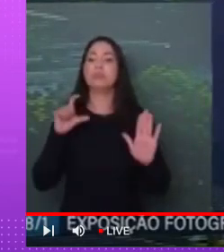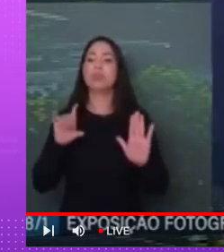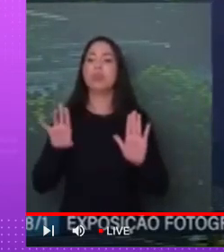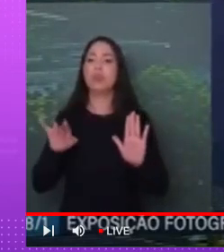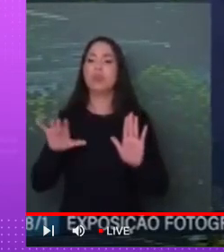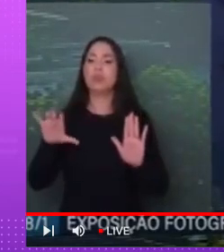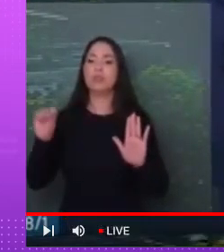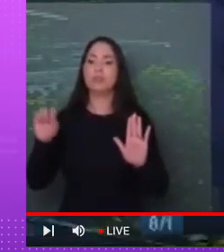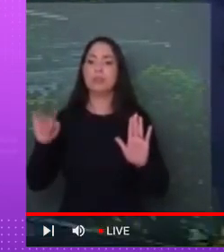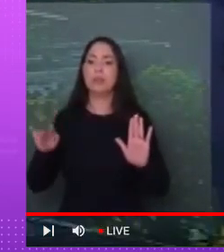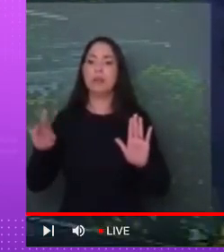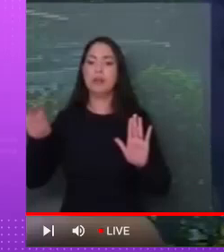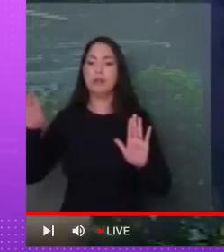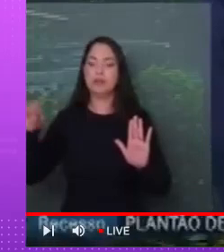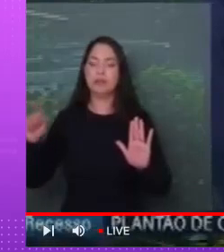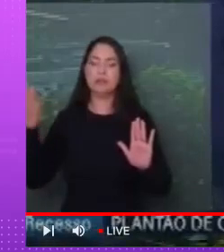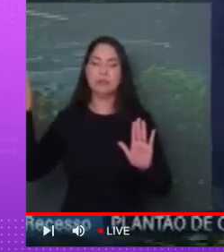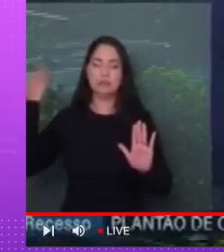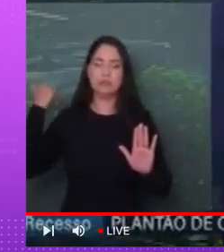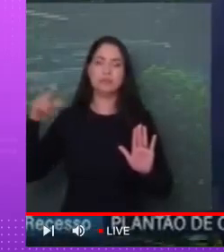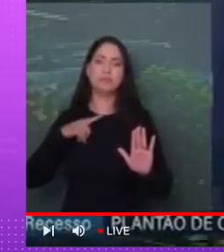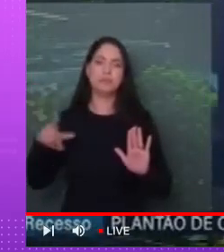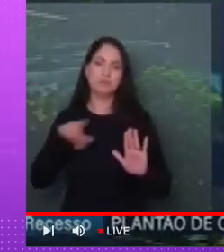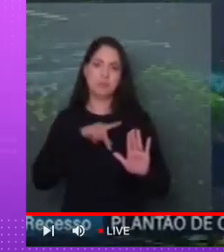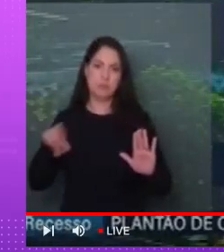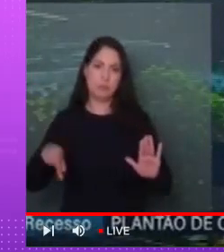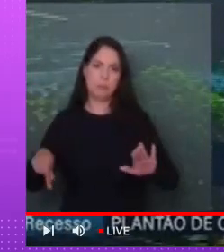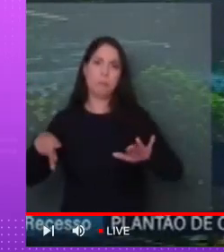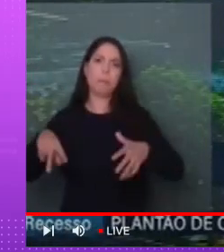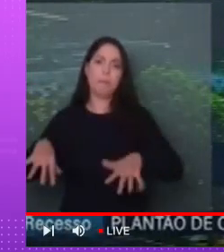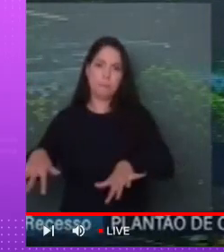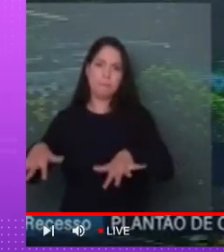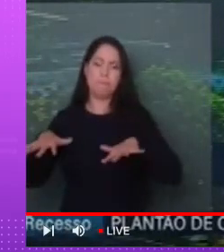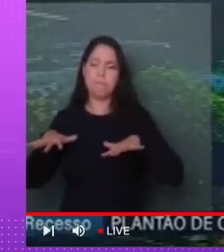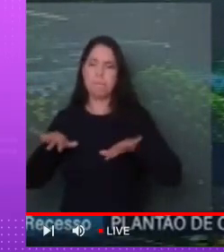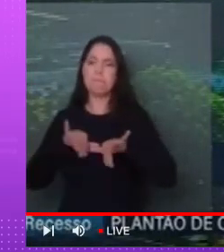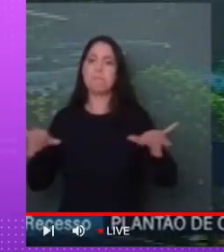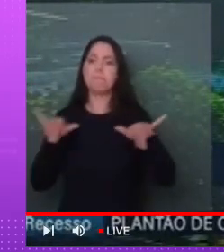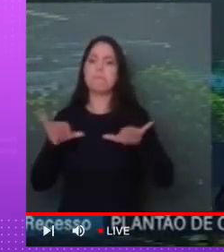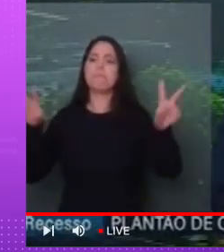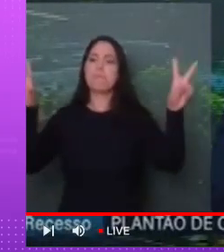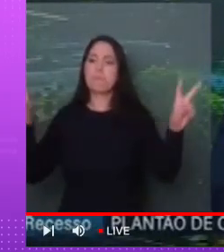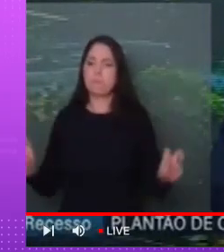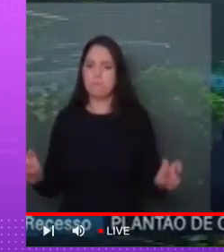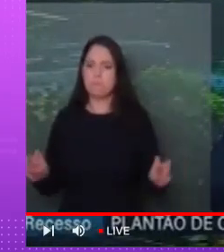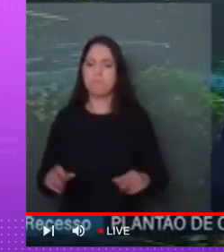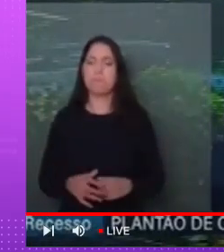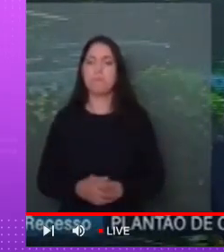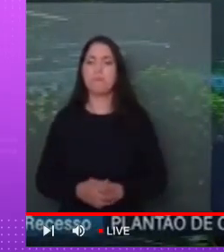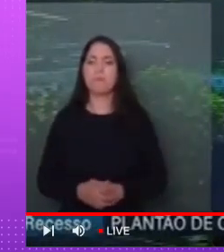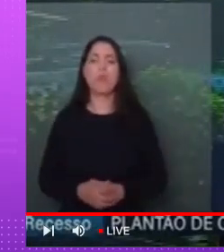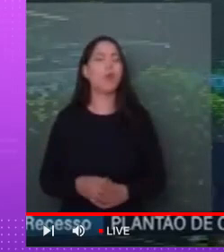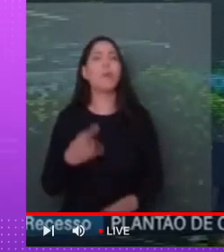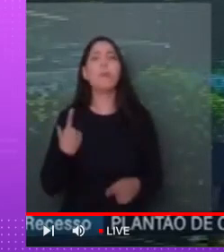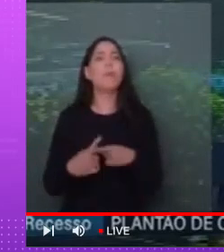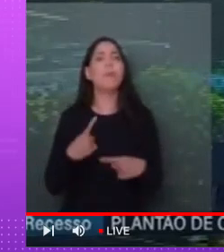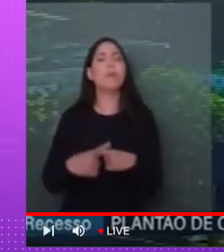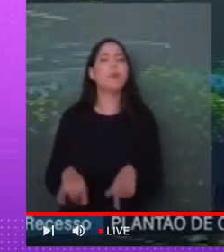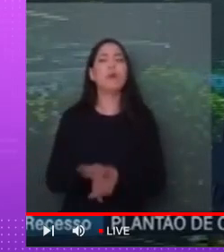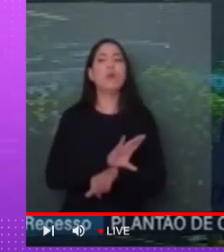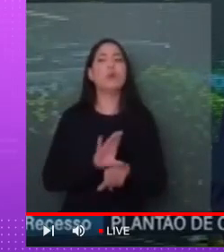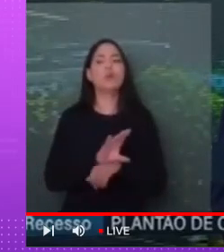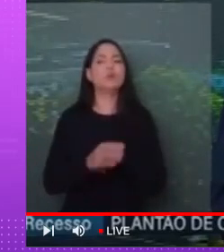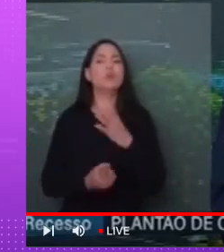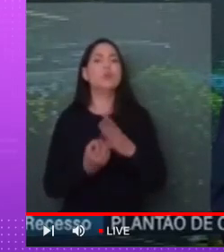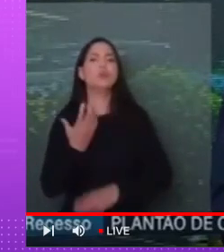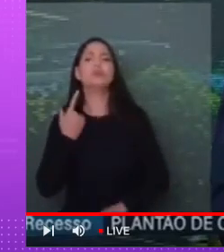fazem grandes atos. Ora, a investigação levou exatamente um ano para ter elementos para essas prisões serem